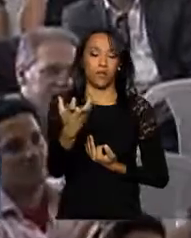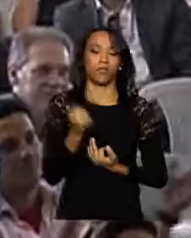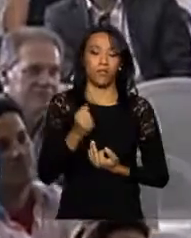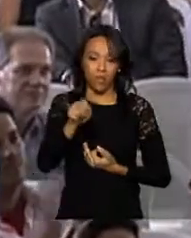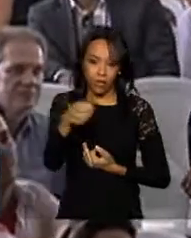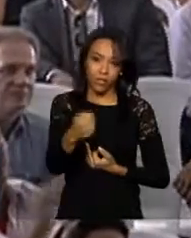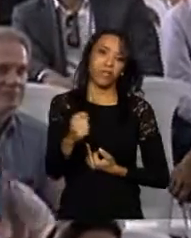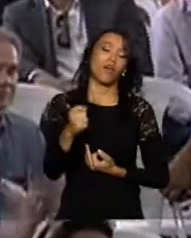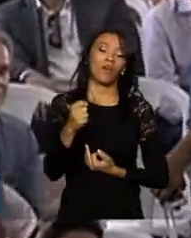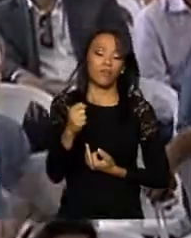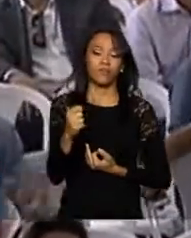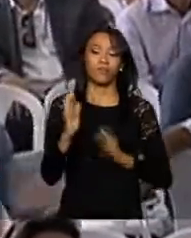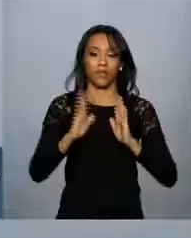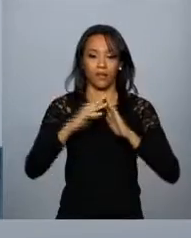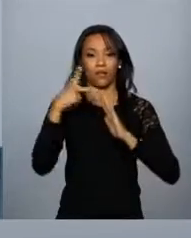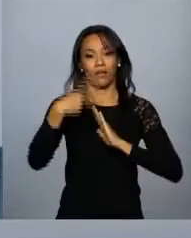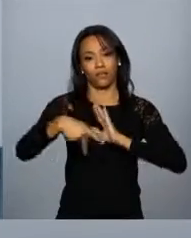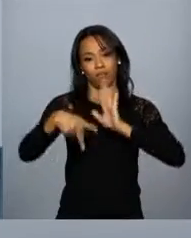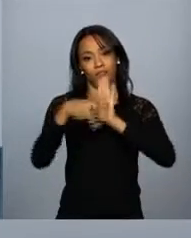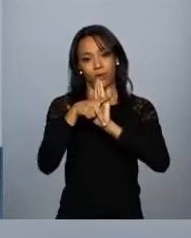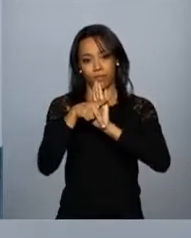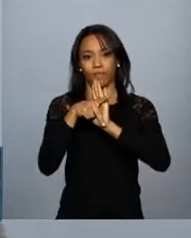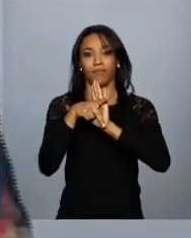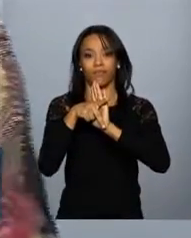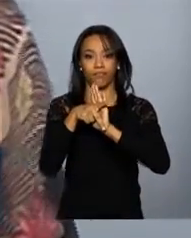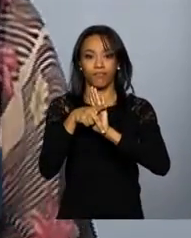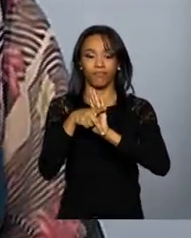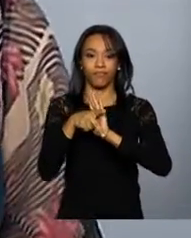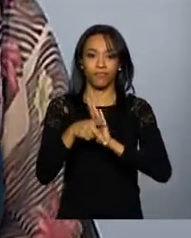receberam a chave da casa própria.